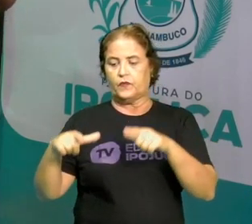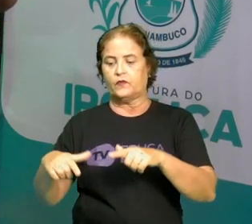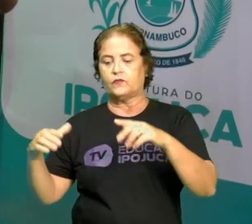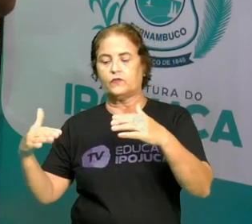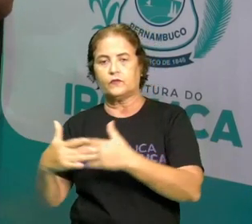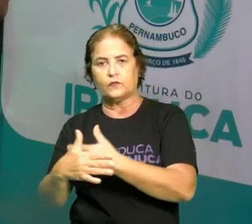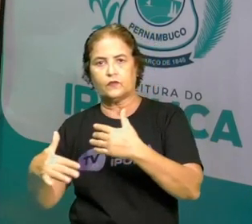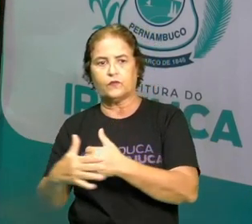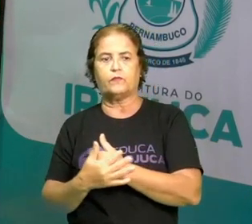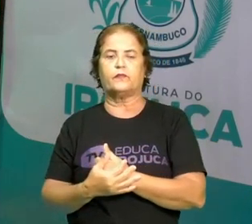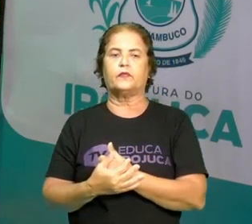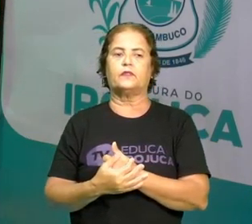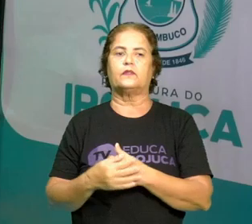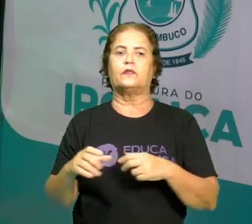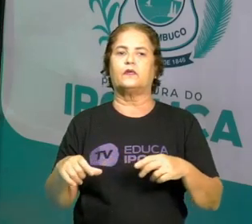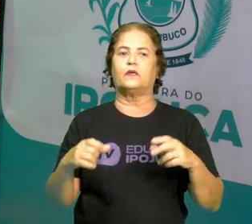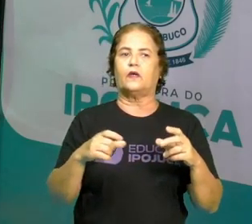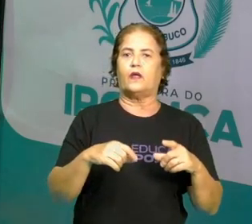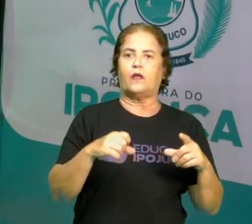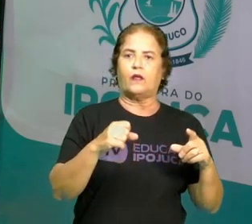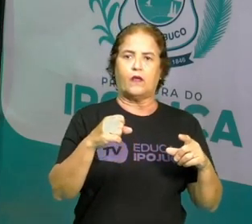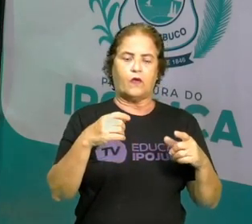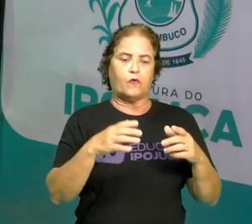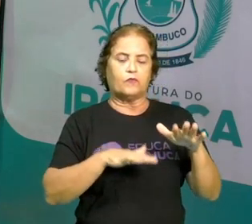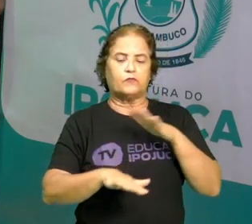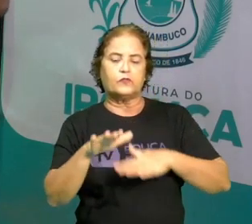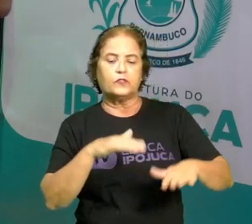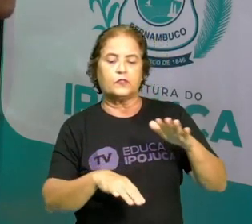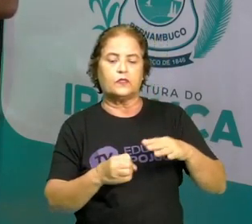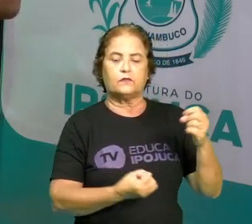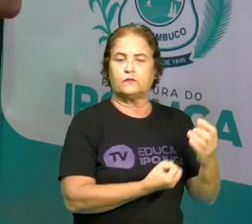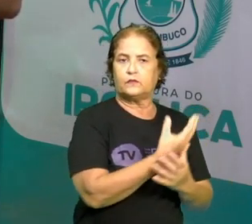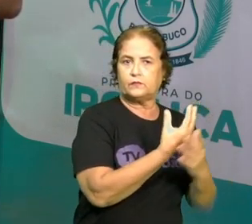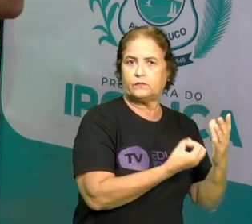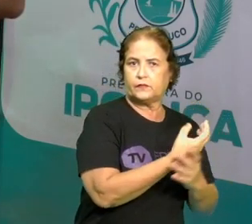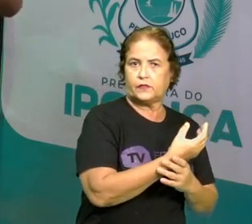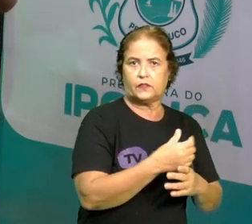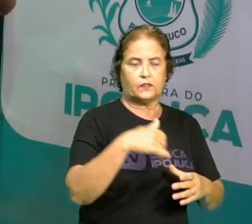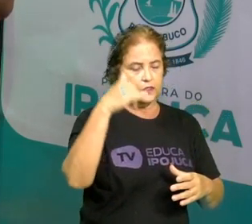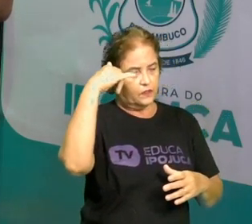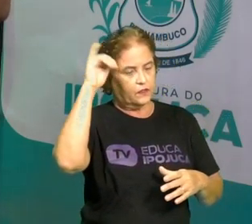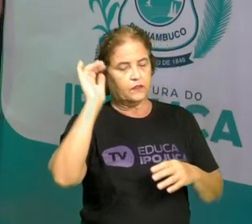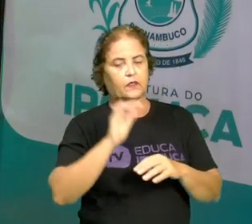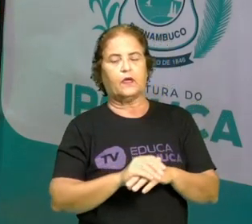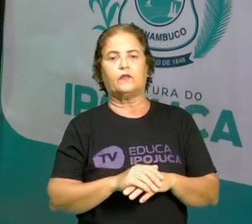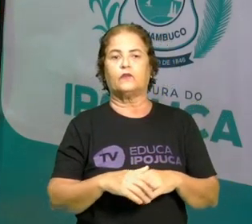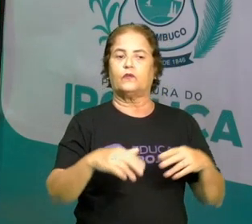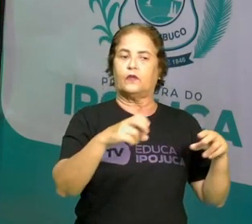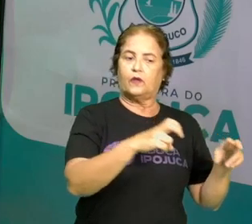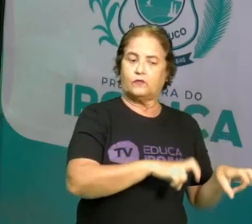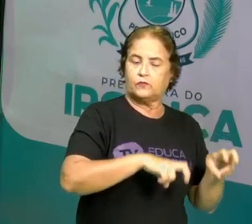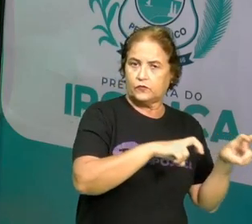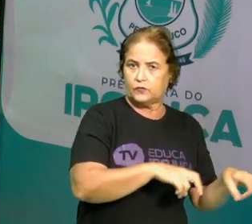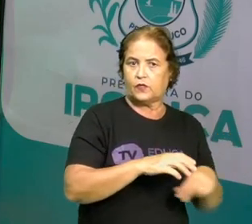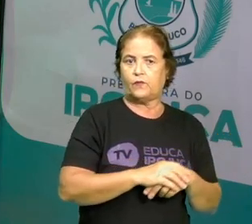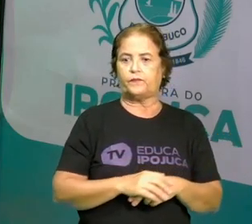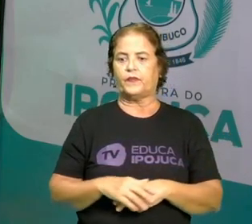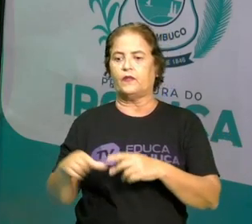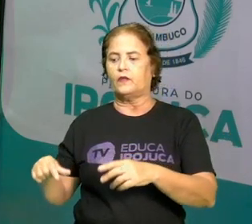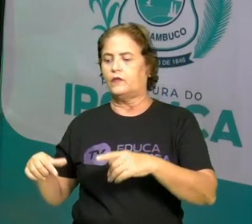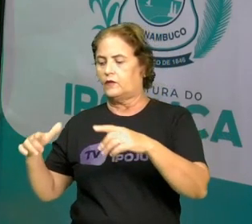que é característica da zona rural. A urbanização e a infraestrutura, que é característica da zona